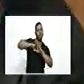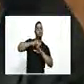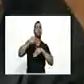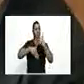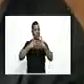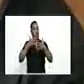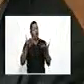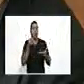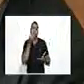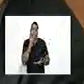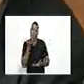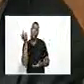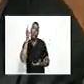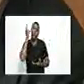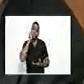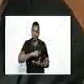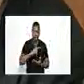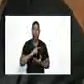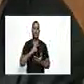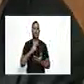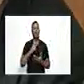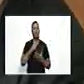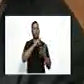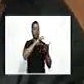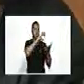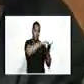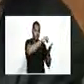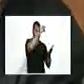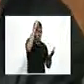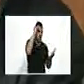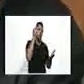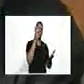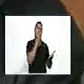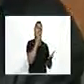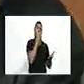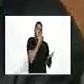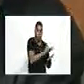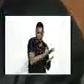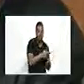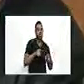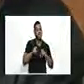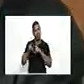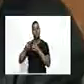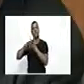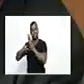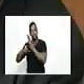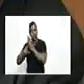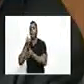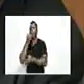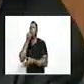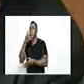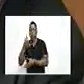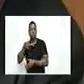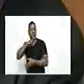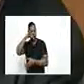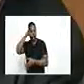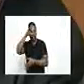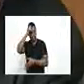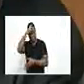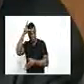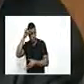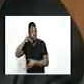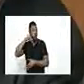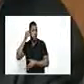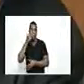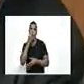um denominador comum foi interessante para o Executivo Municipal muito interessante para os Servidores Municipais parabenizo